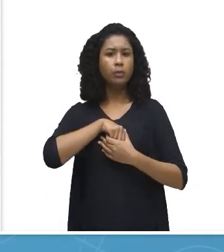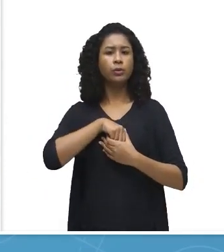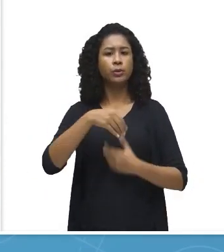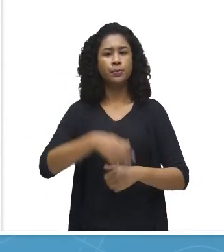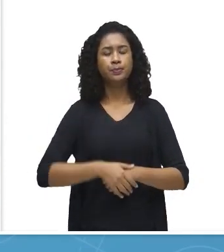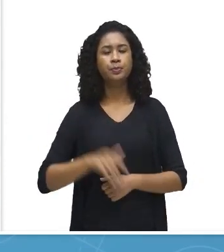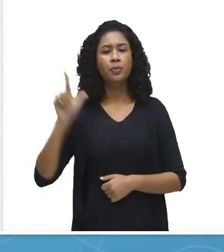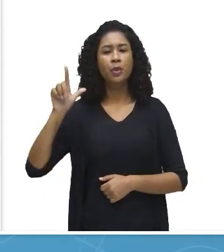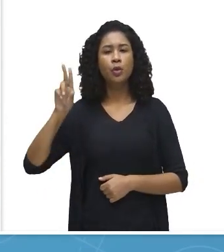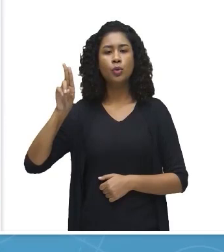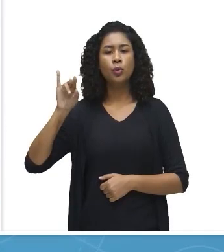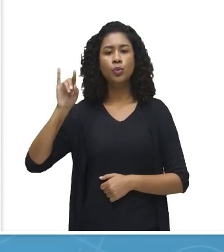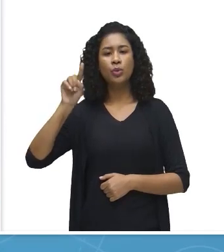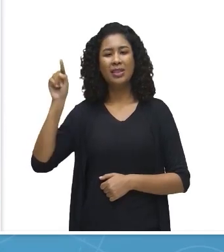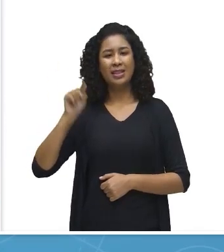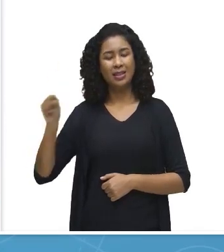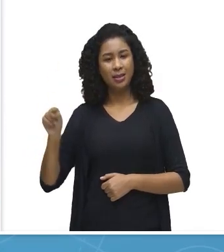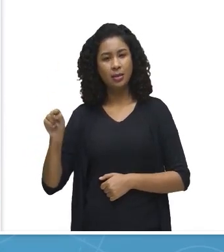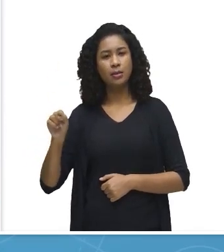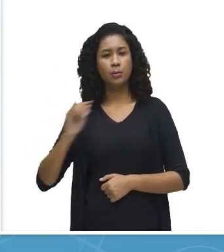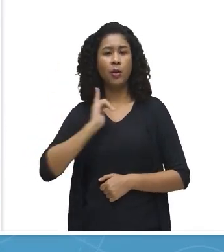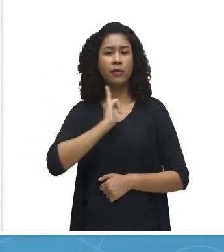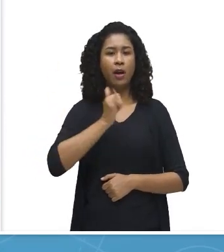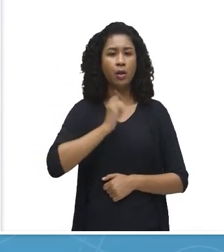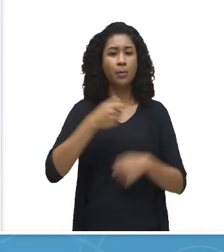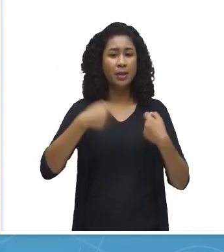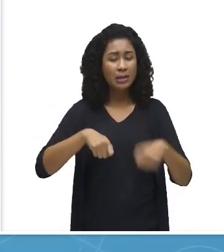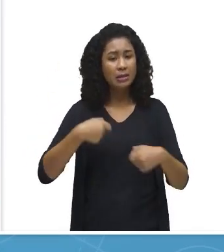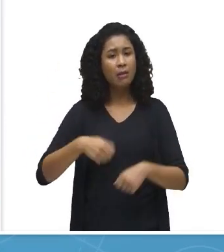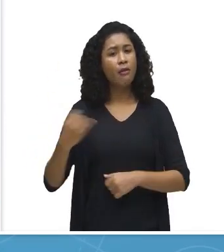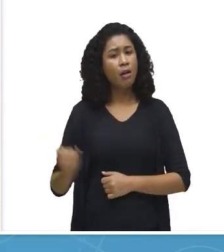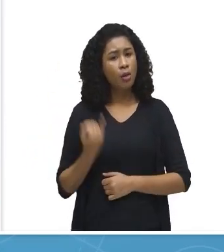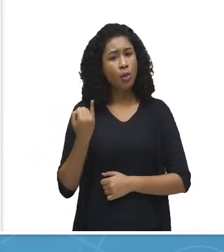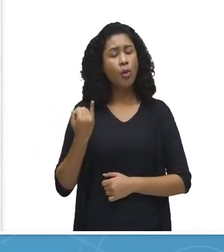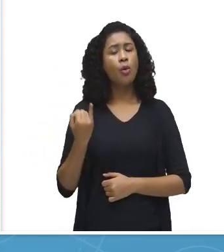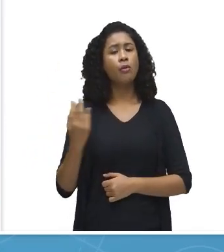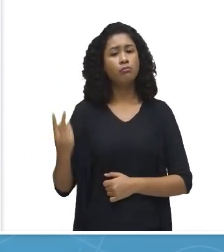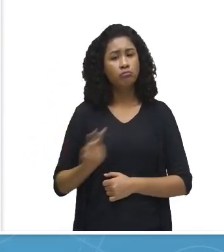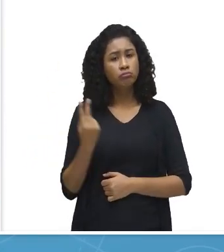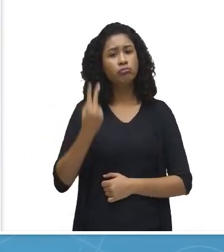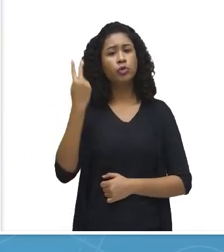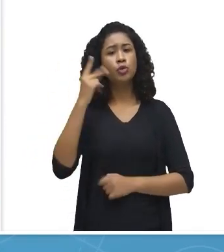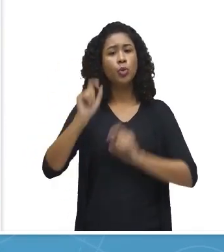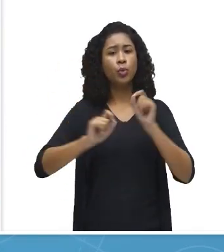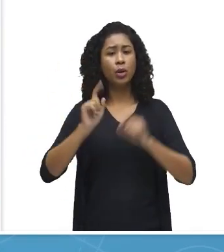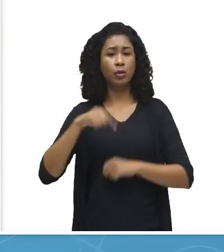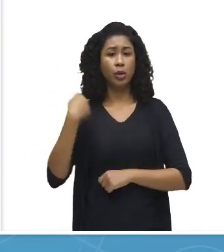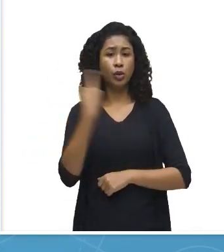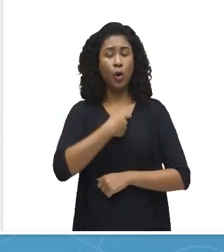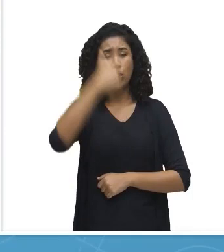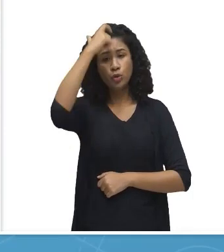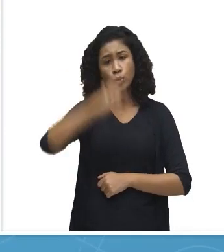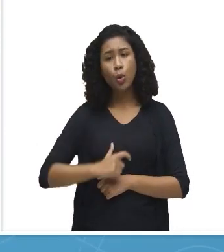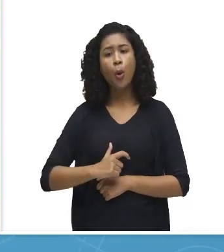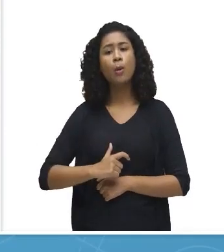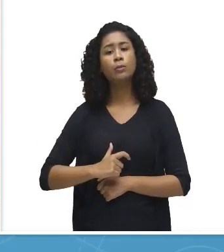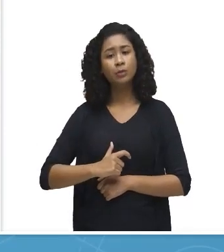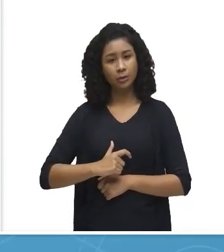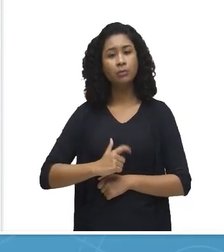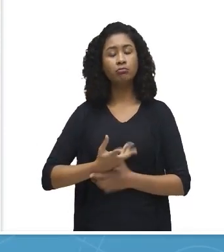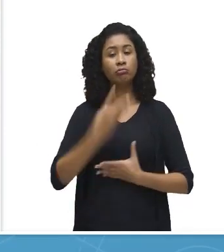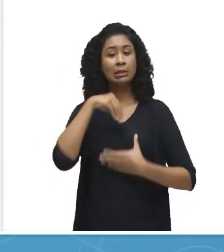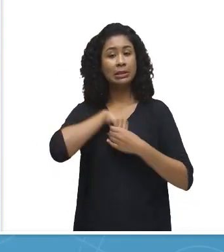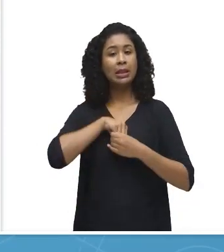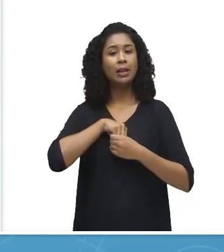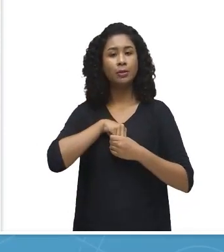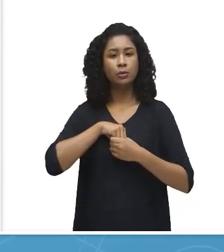assim, se deveria dar valor pelo que a gente é, né? Pelo que a sua essência,